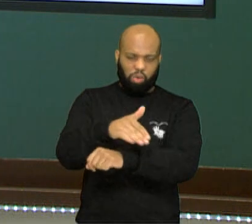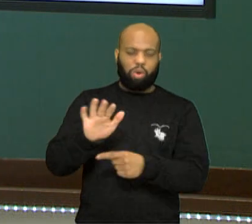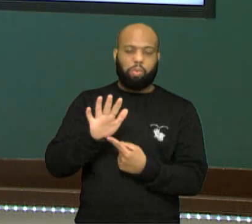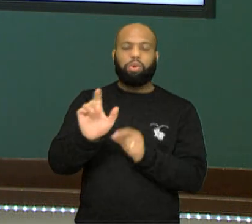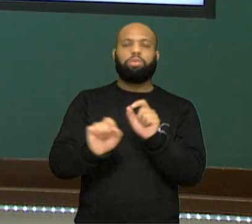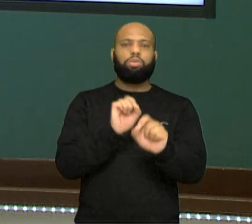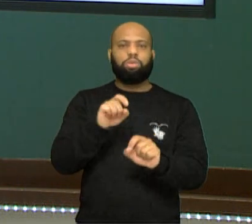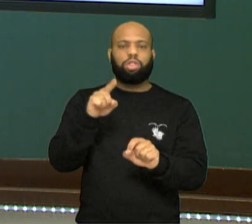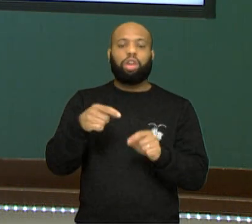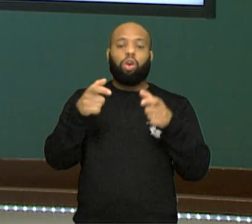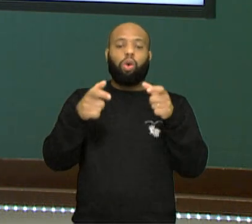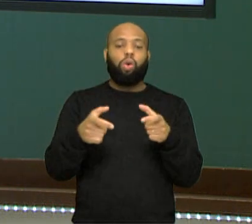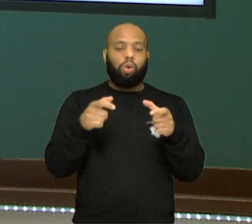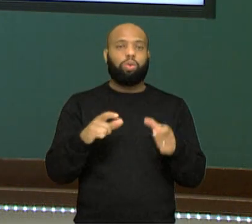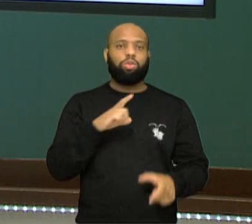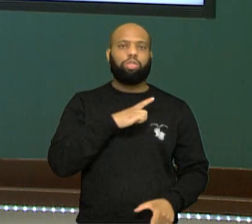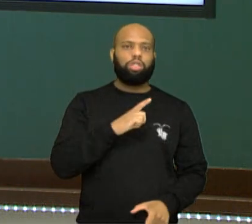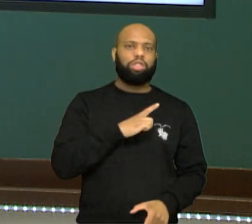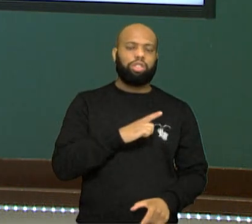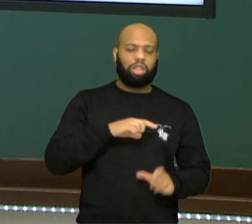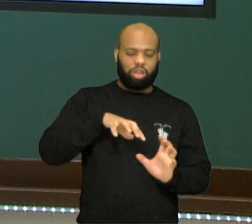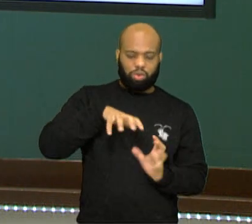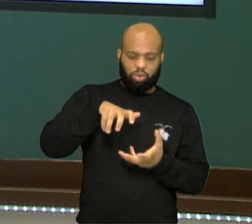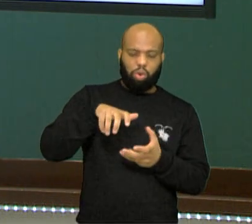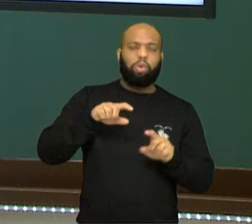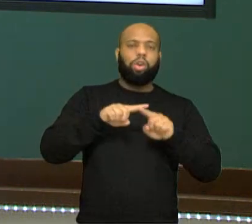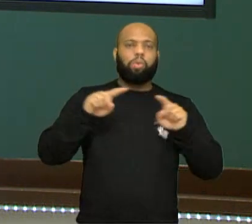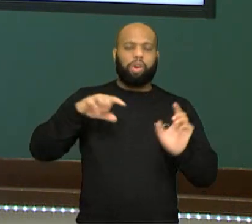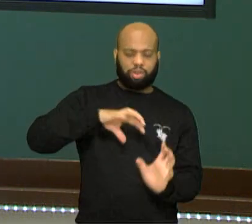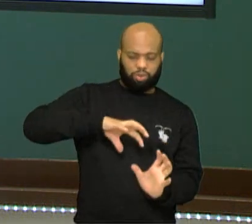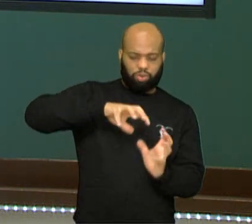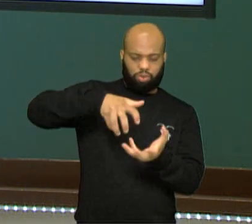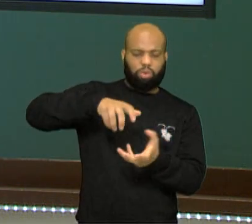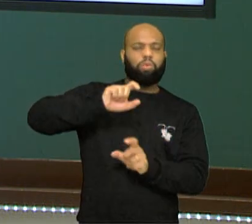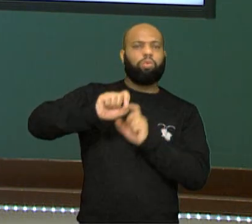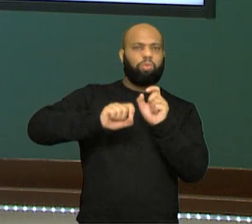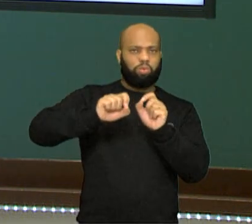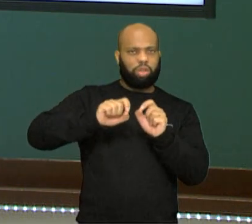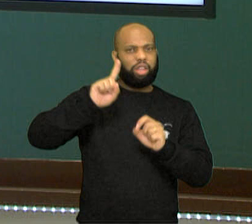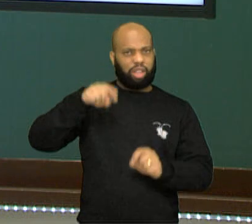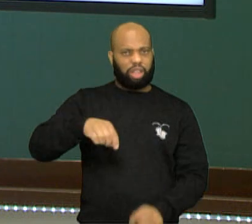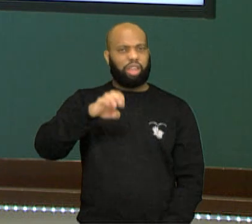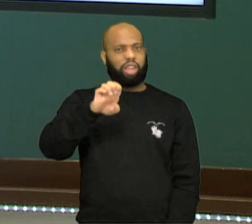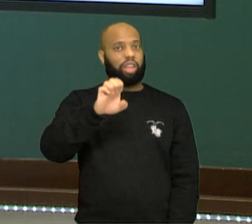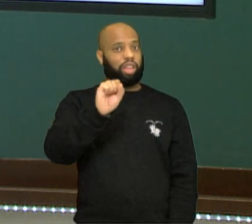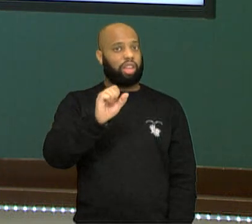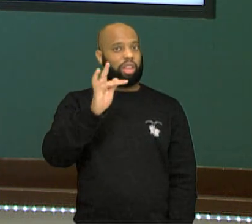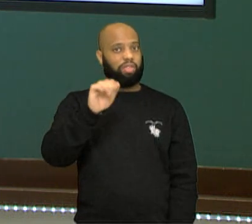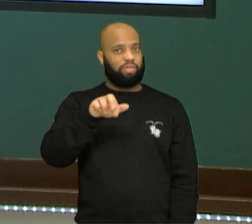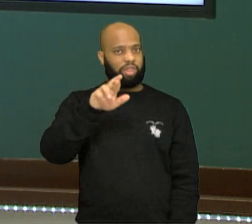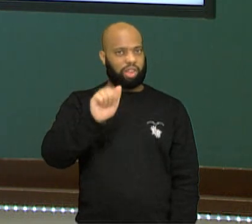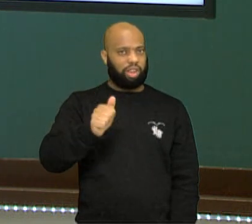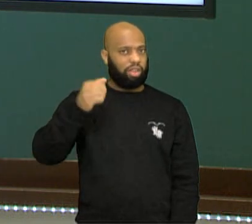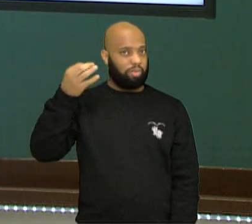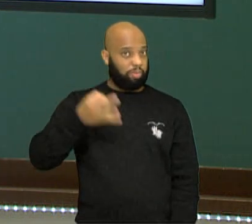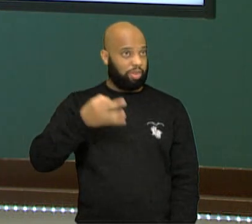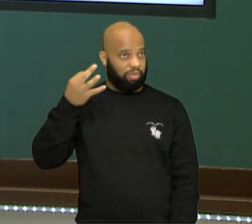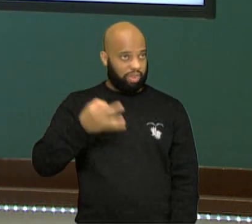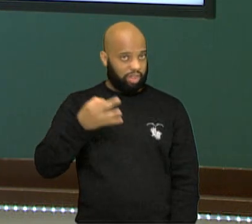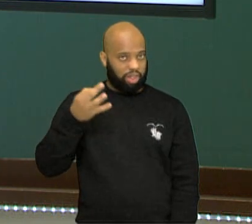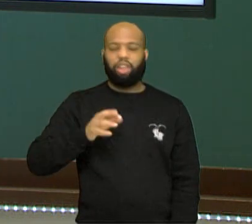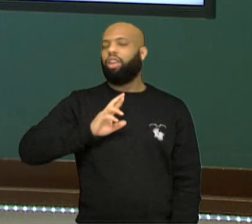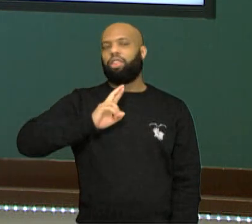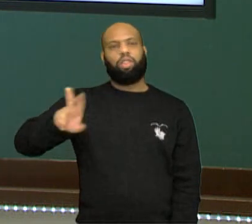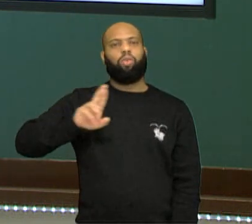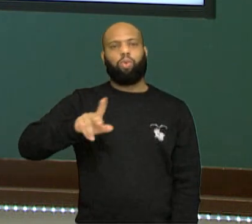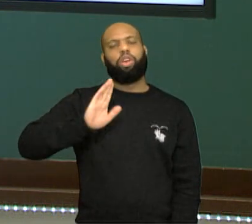temos em relação ao globo terrestre. Mas o globo terrestre, ele é uma esfera perfeita? Obviamente que